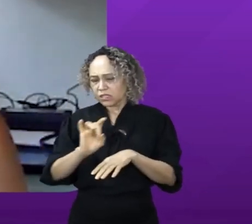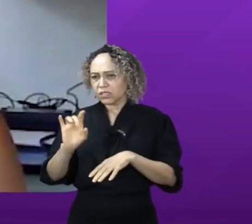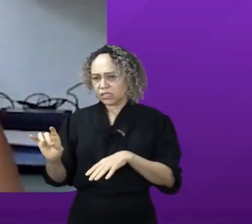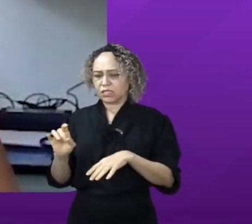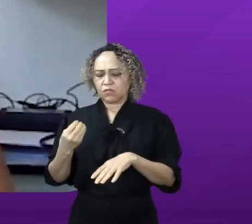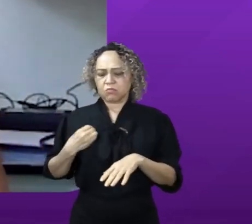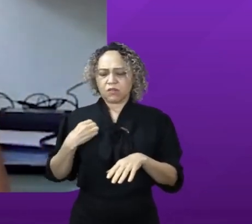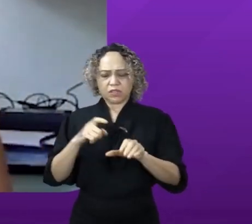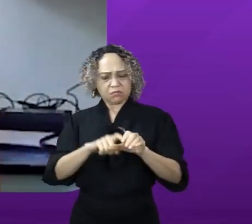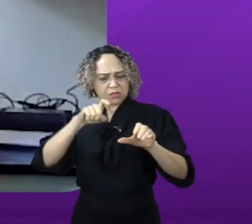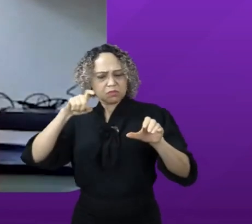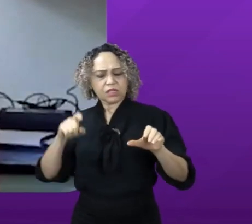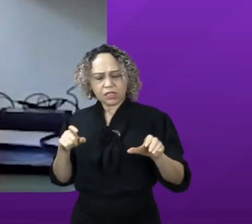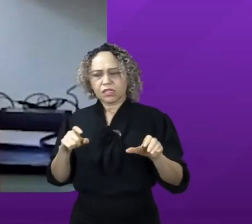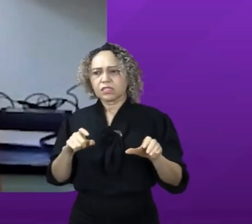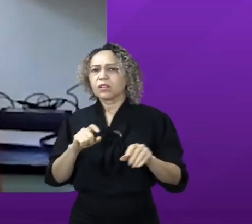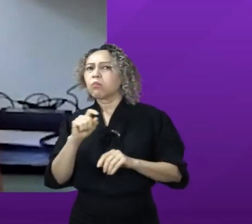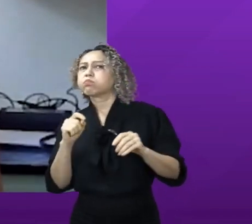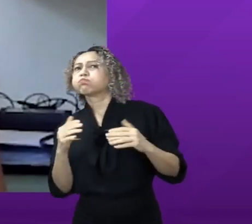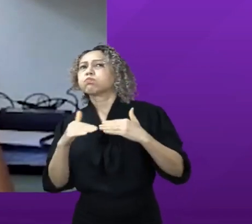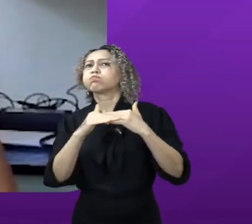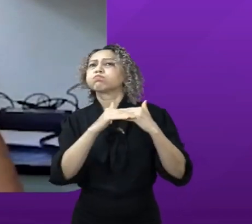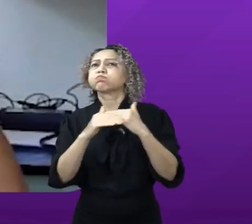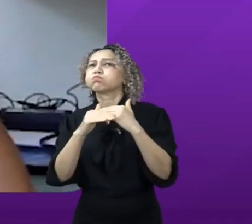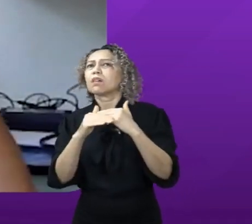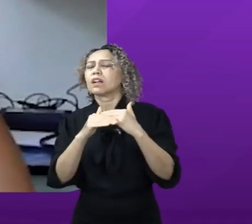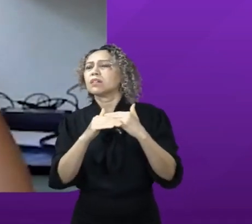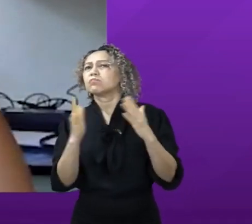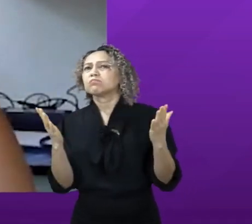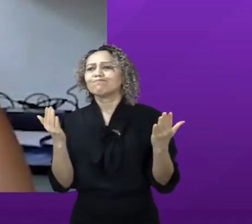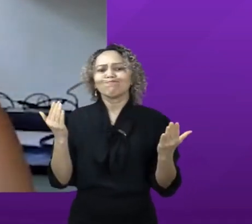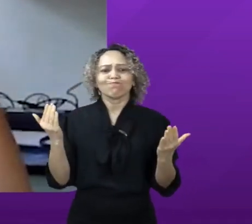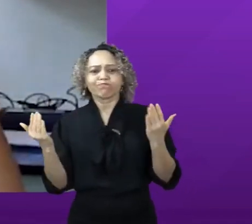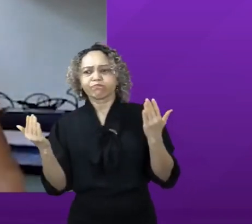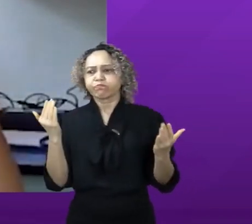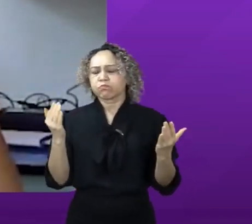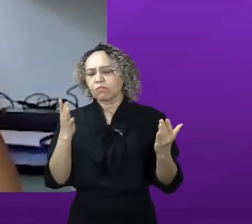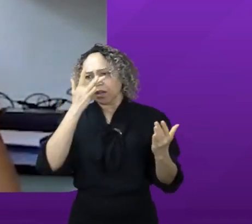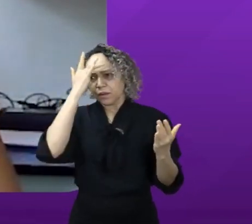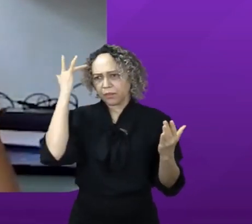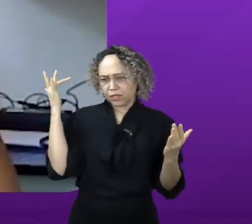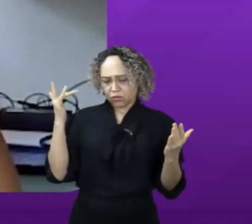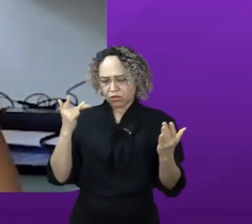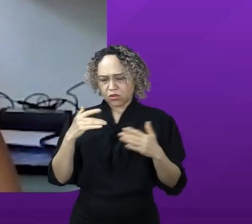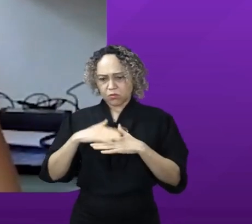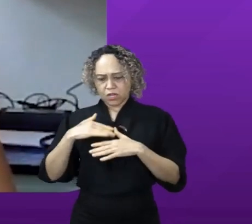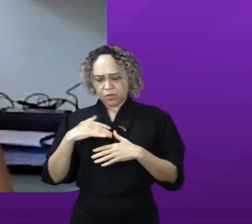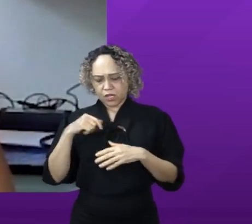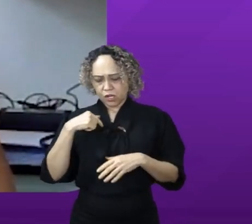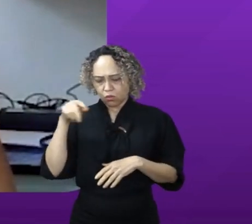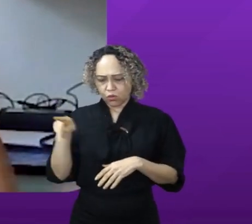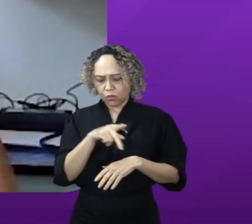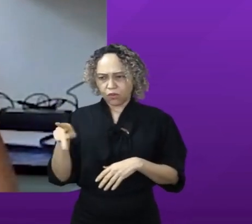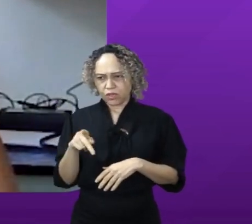autônoma na sociedade. E qual é o parâmetro? Quando eu avalio uma pessoa, como professor de educação física, eu avalio e digo essa pessoa